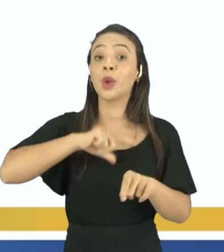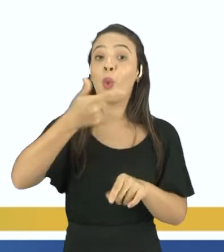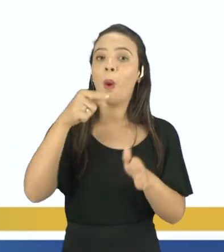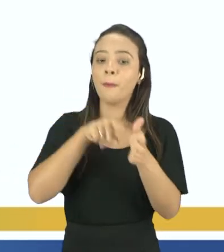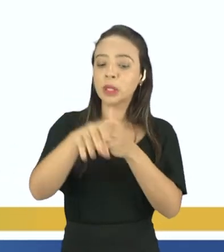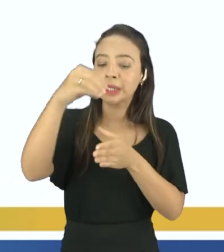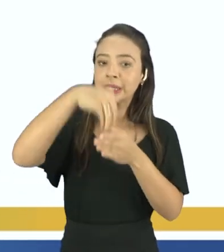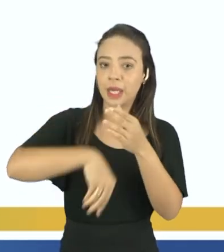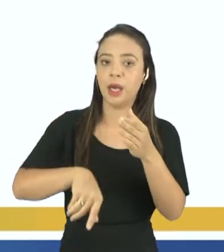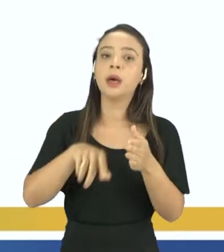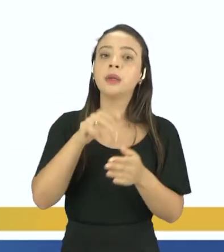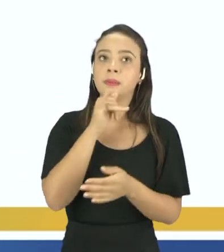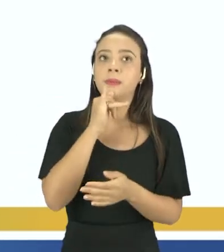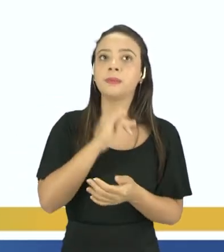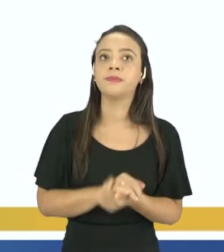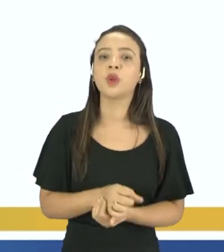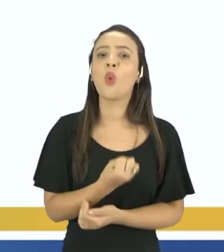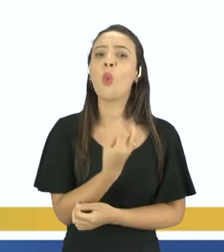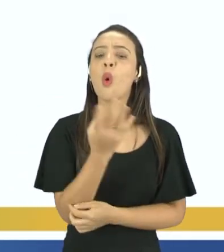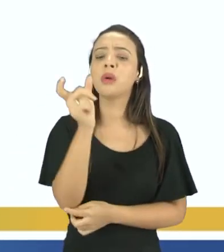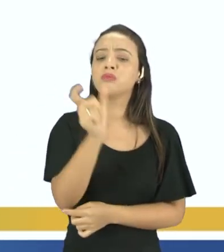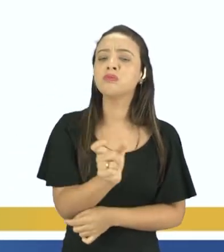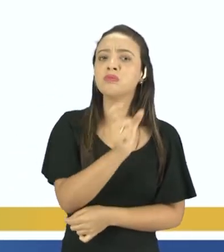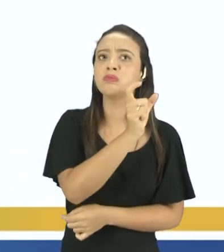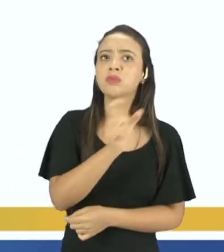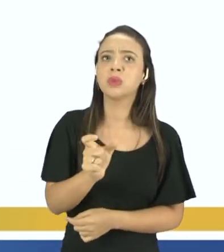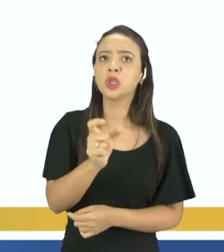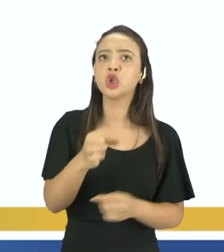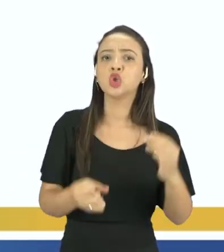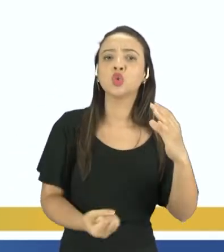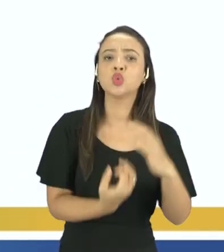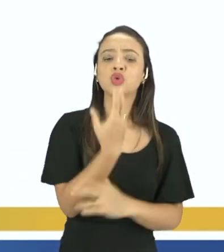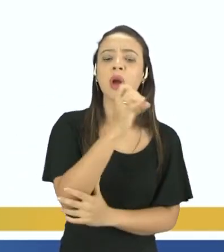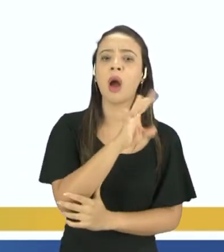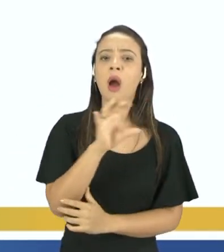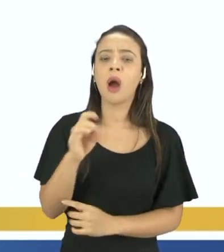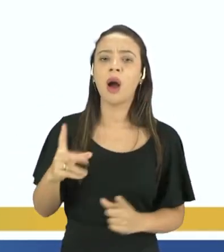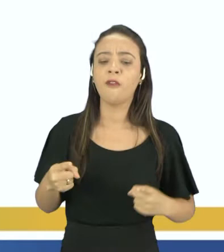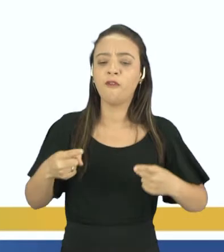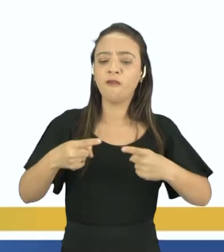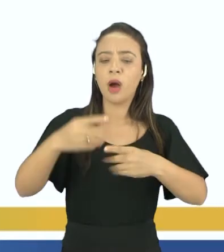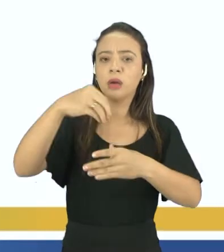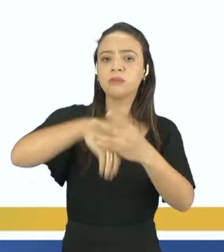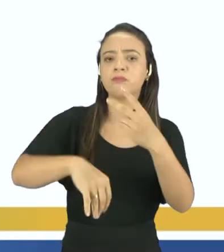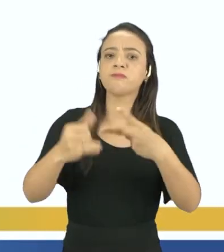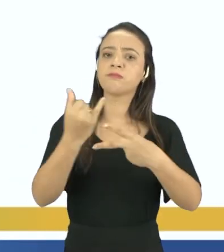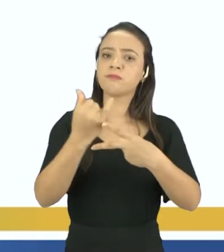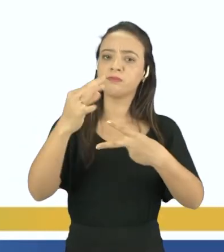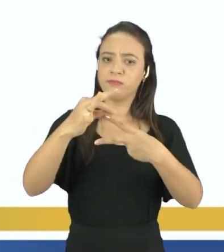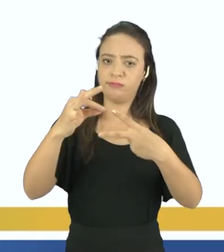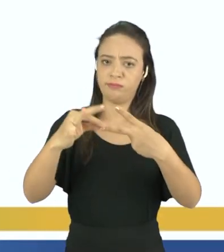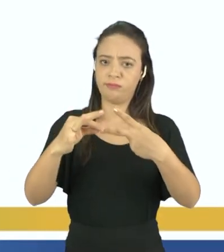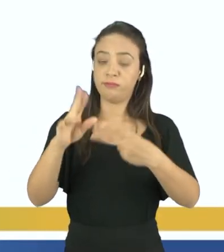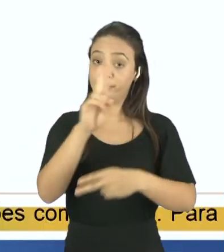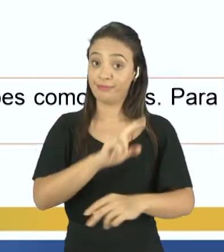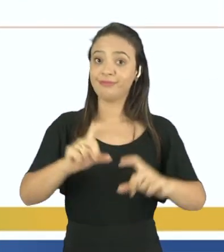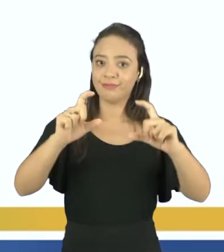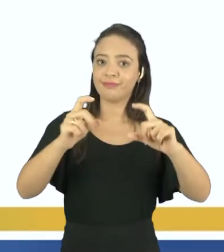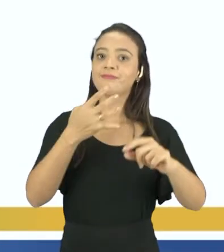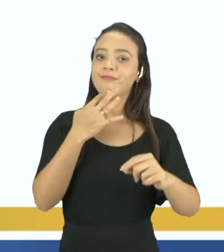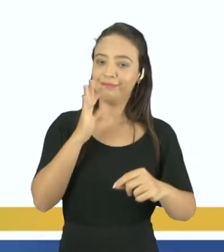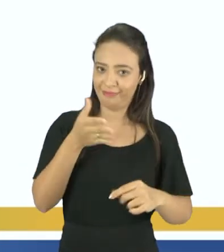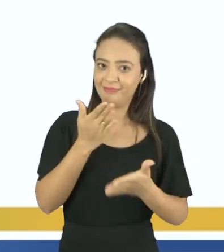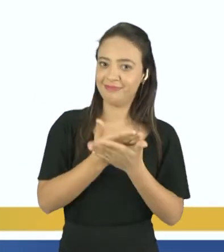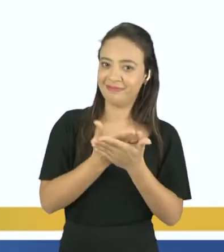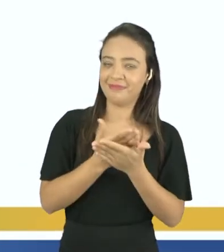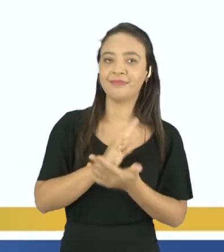pergunta também nesse exemplo Quantas diagonais partem de cada vértice desse polígono Então vamos lá usar Nossa fórmula que nós conhecemos